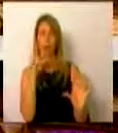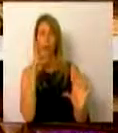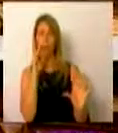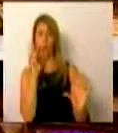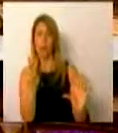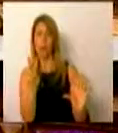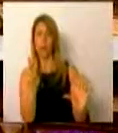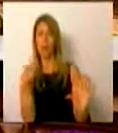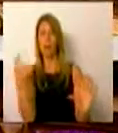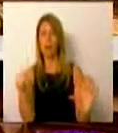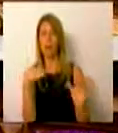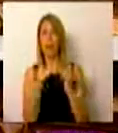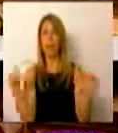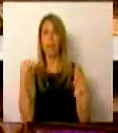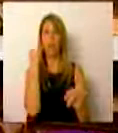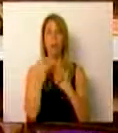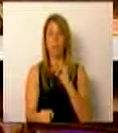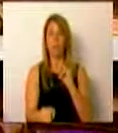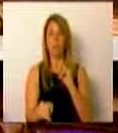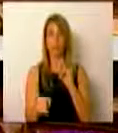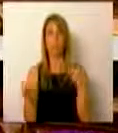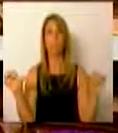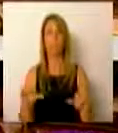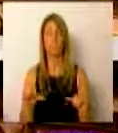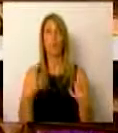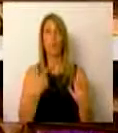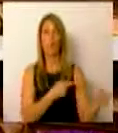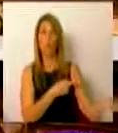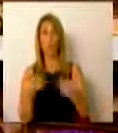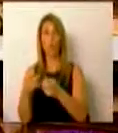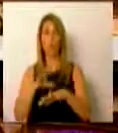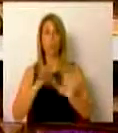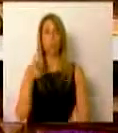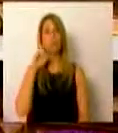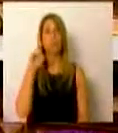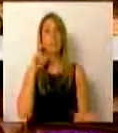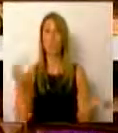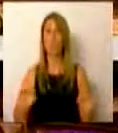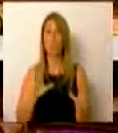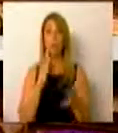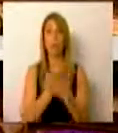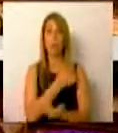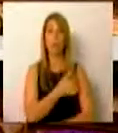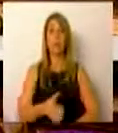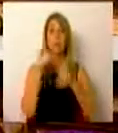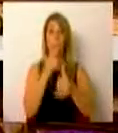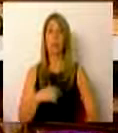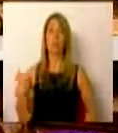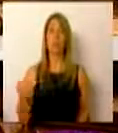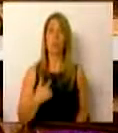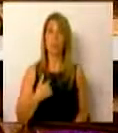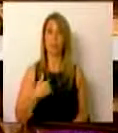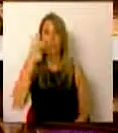ameaça. E o terrorismo, pela insegurança que provoca, torna, desse modo, as nossas sociedades mais permeáveis à